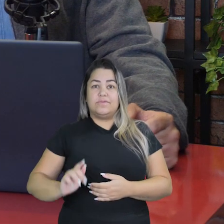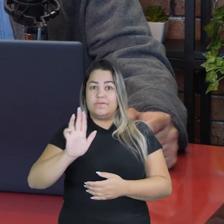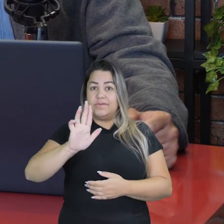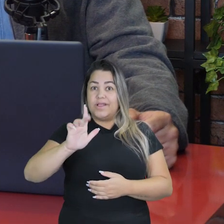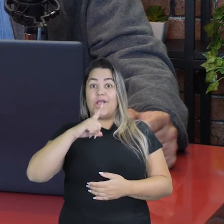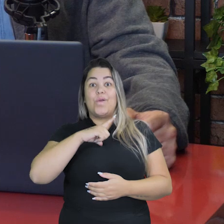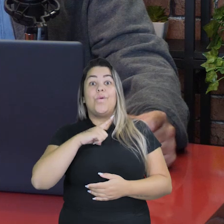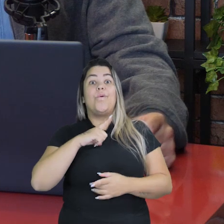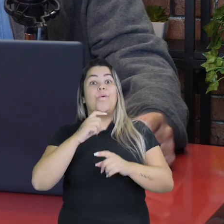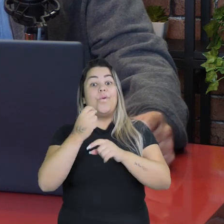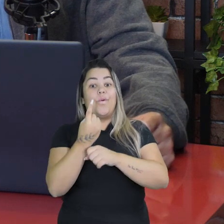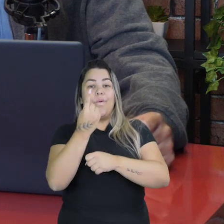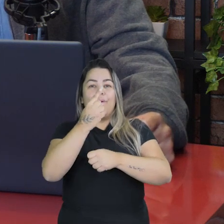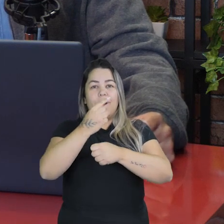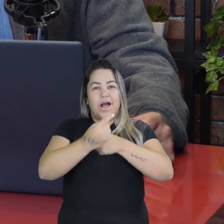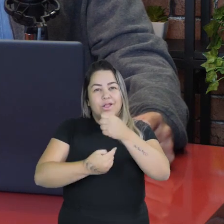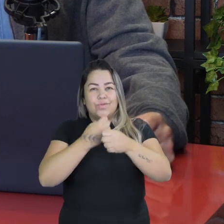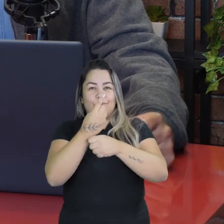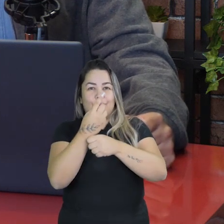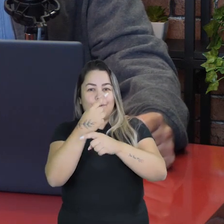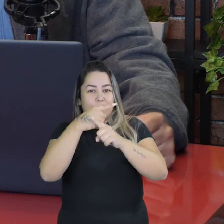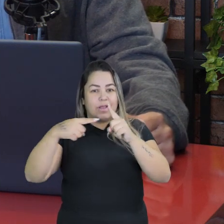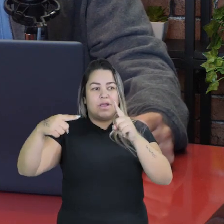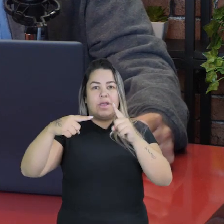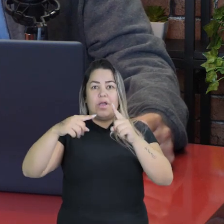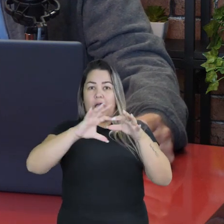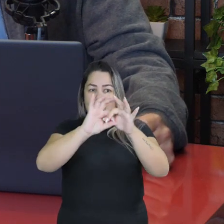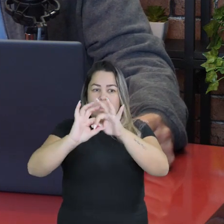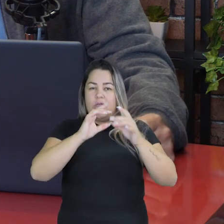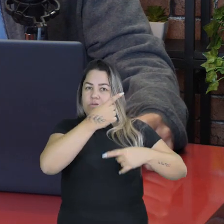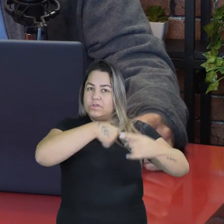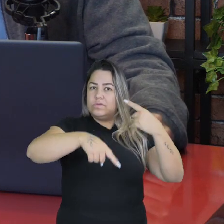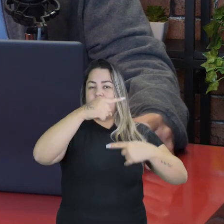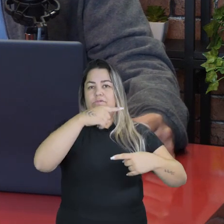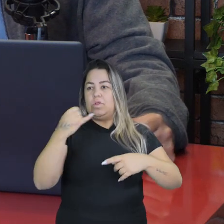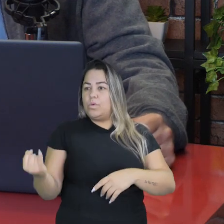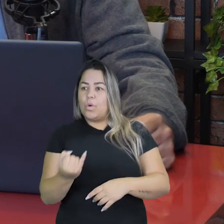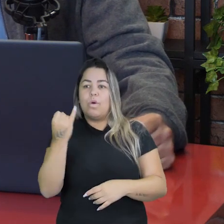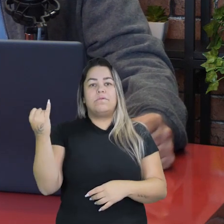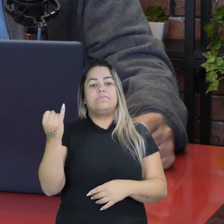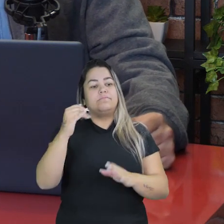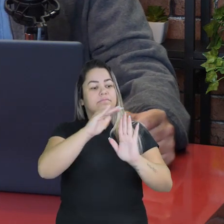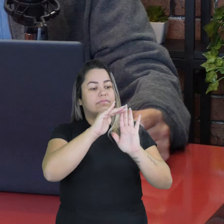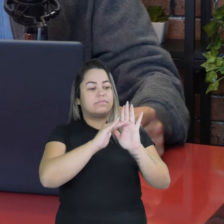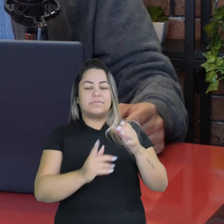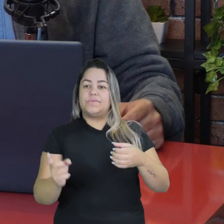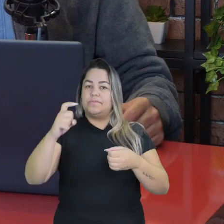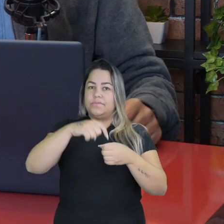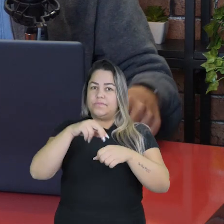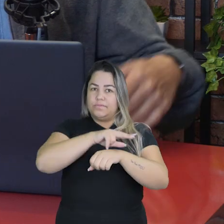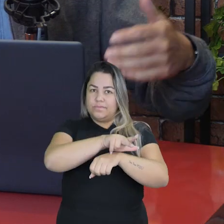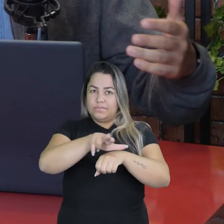O governo Lula completa 1 ano e meio mantendo a união e a reconstrução como prioridade. Vários programas